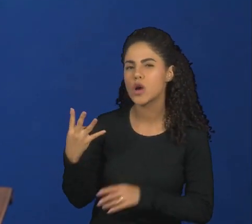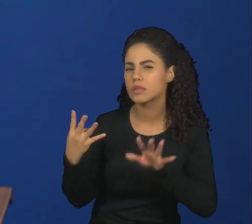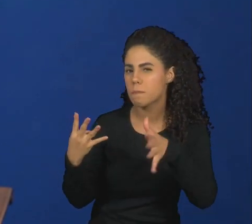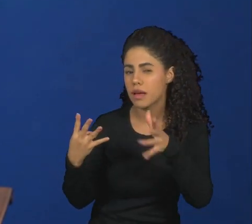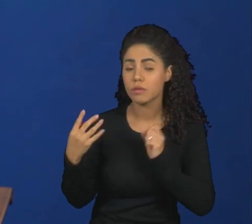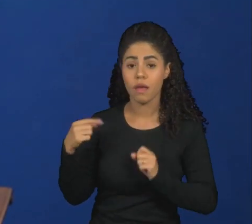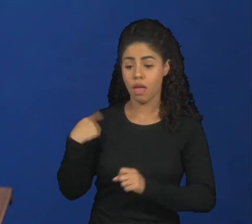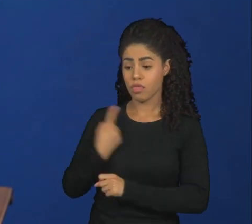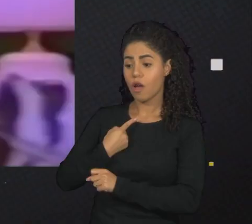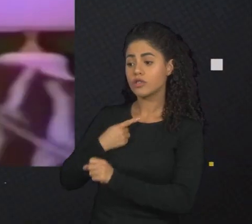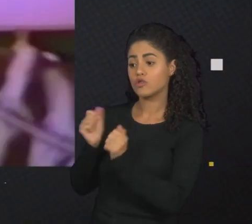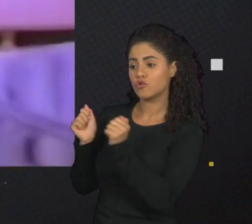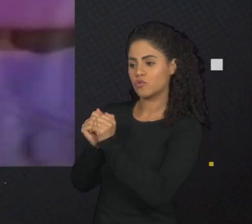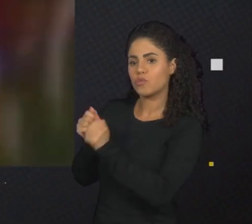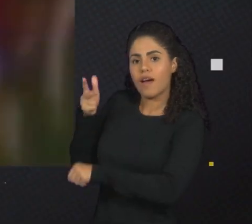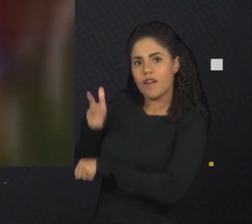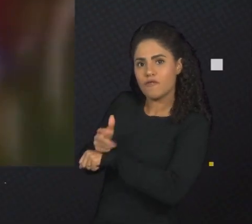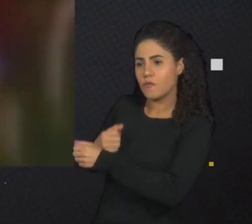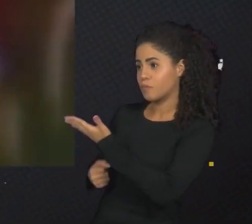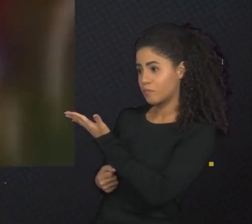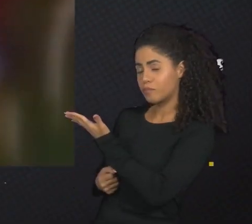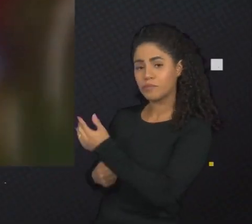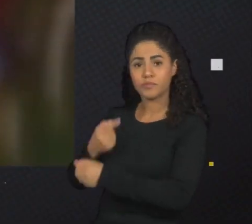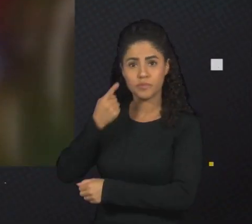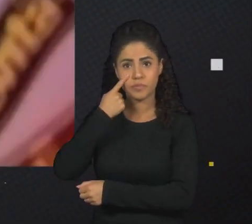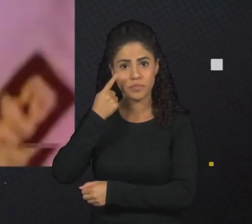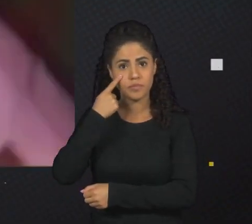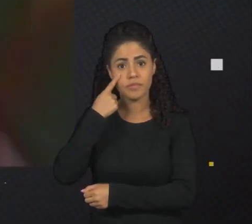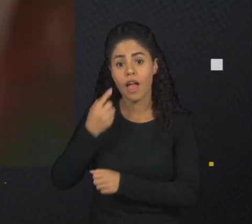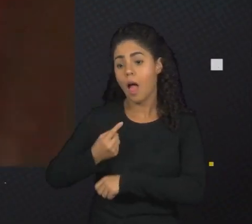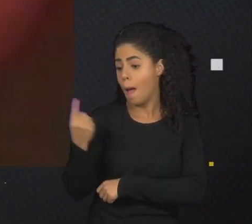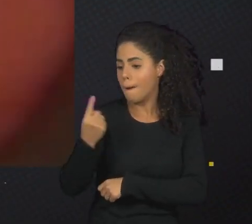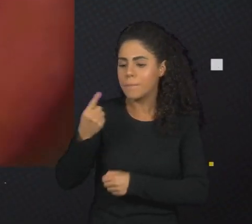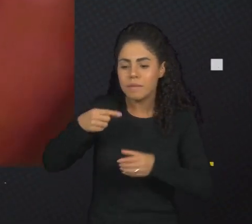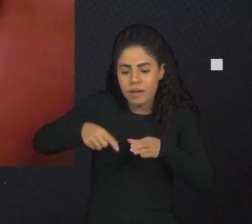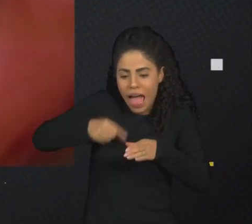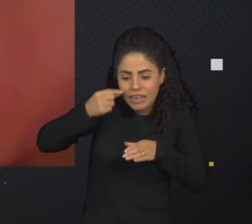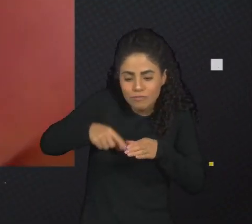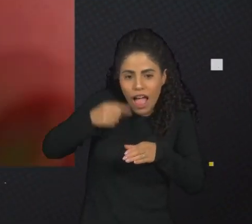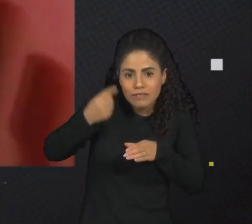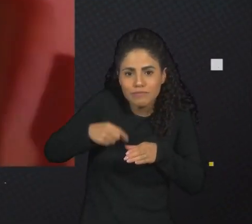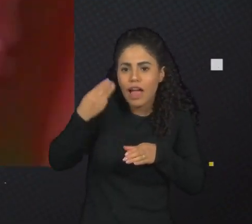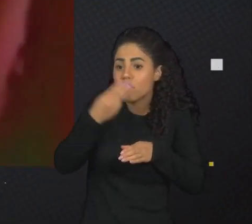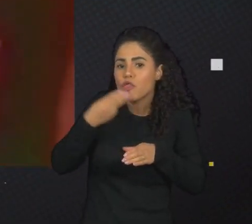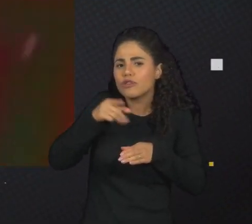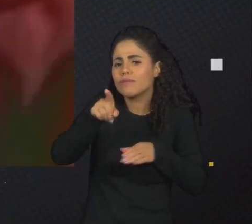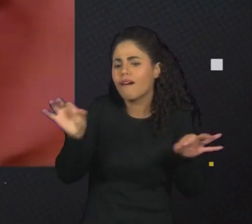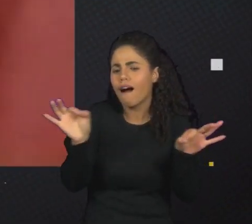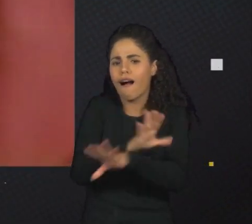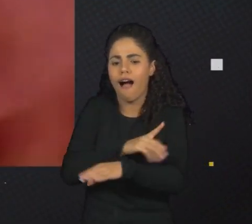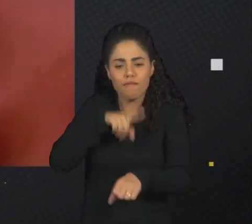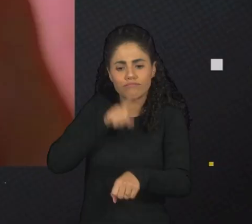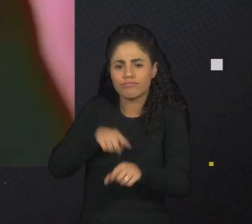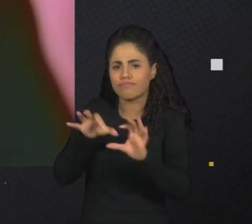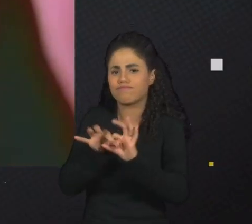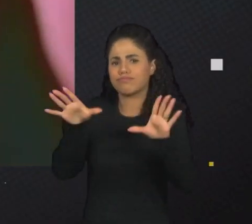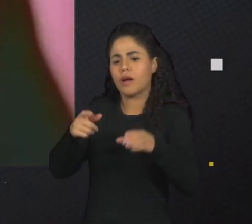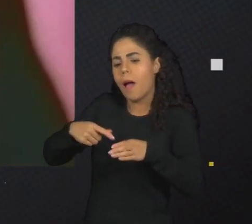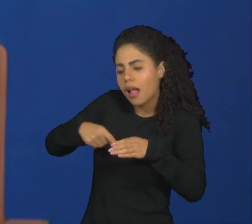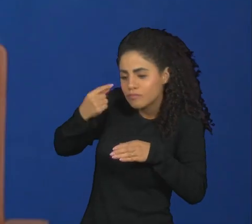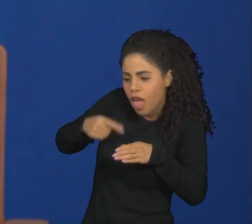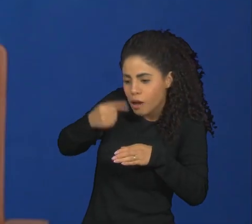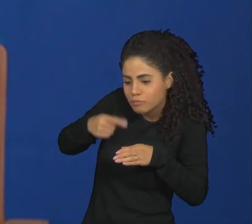menos, gravando um comercial. Chegou o Red Pop Yoki, a primeira pipoca doce pronta pra você comer na hora que quiser.